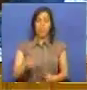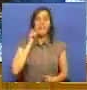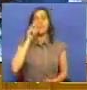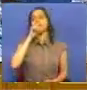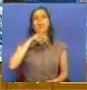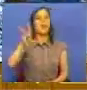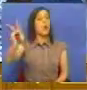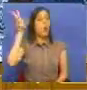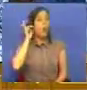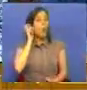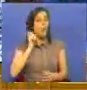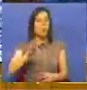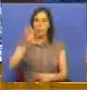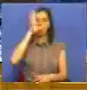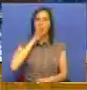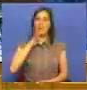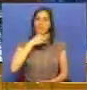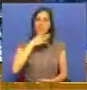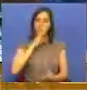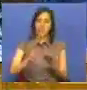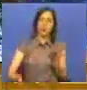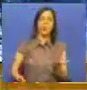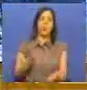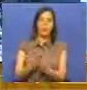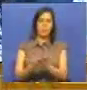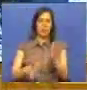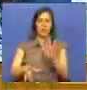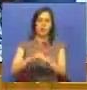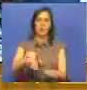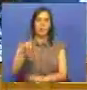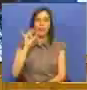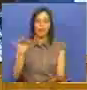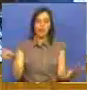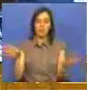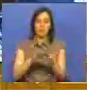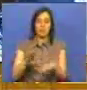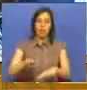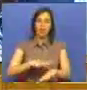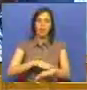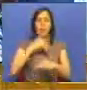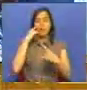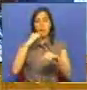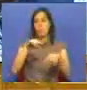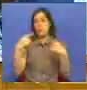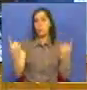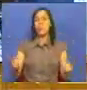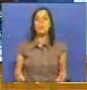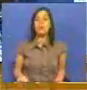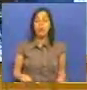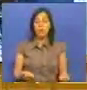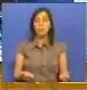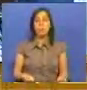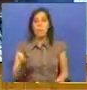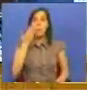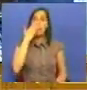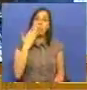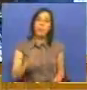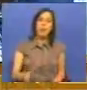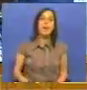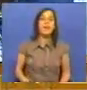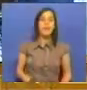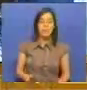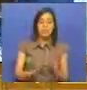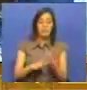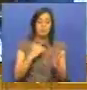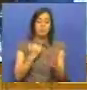quem ouvir os membros do Governo a apresentar propostas de lei relativamente à administração pública, até parece que